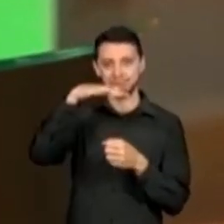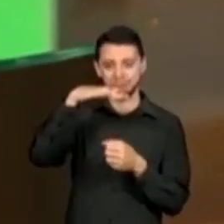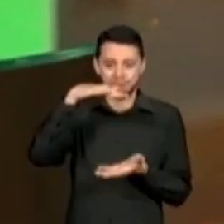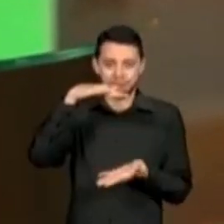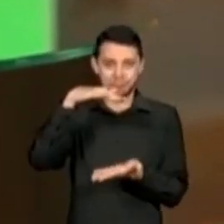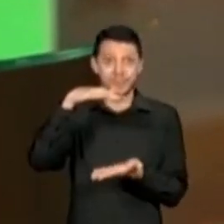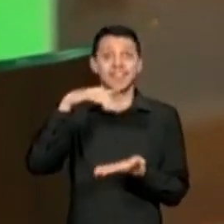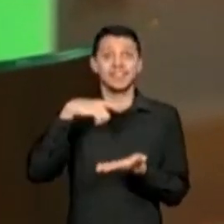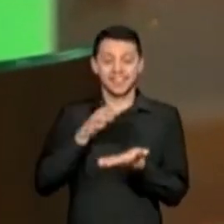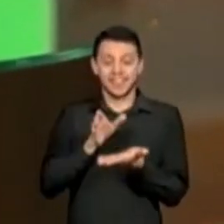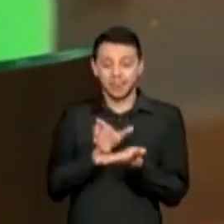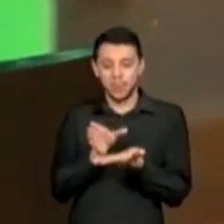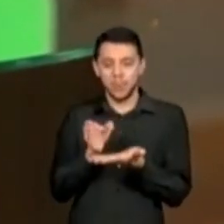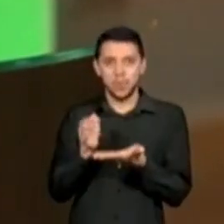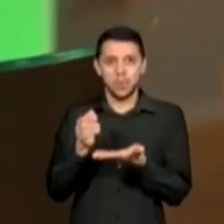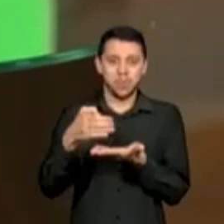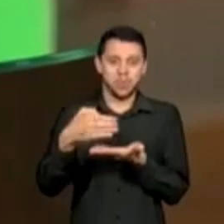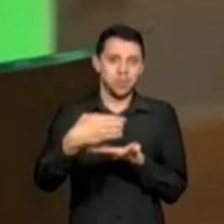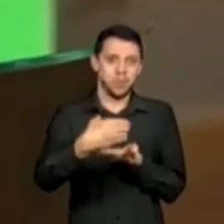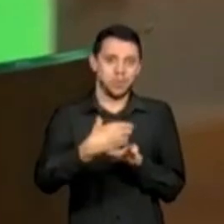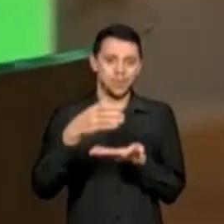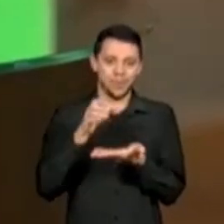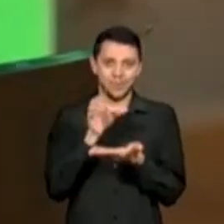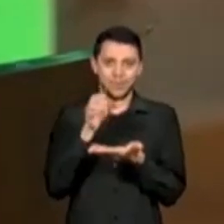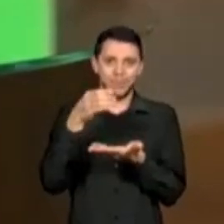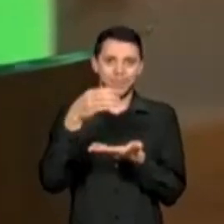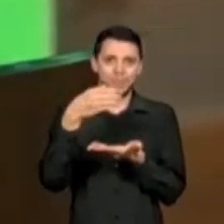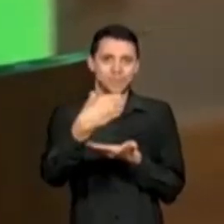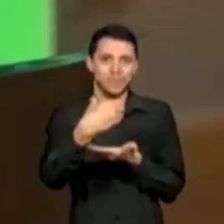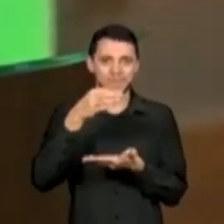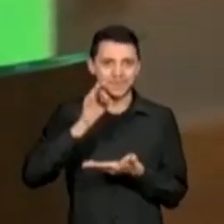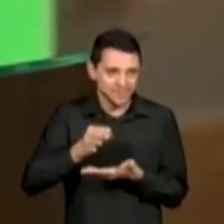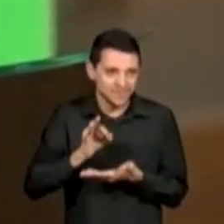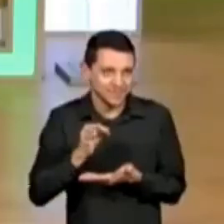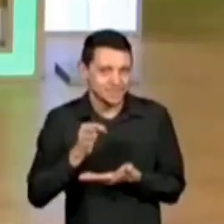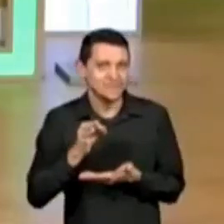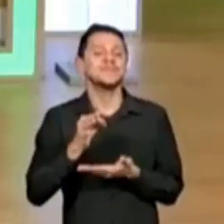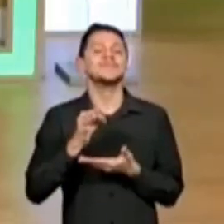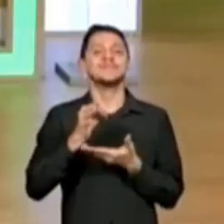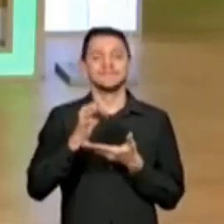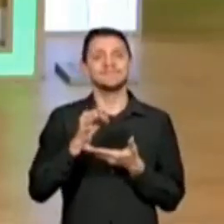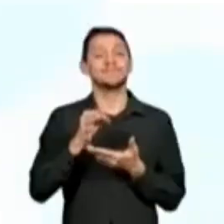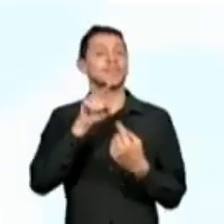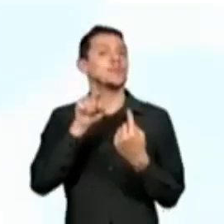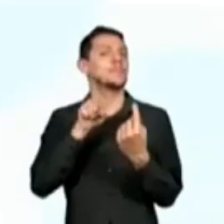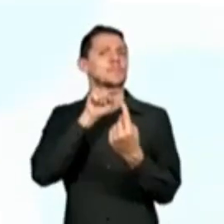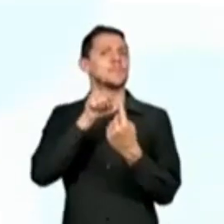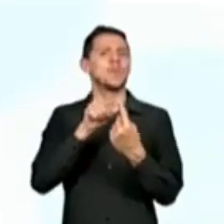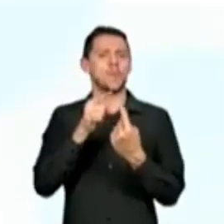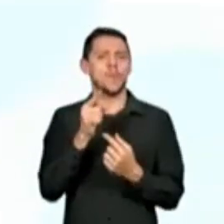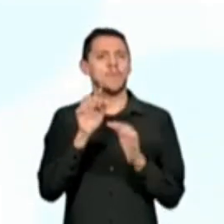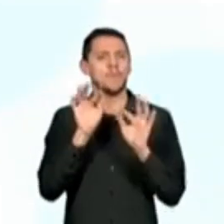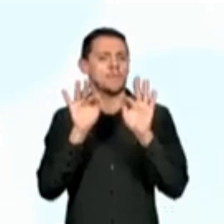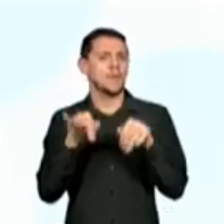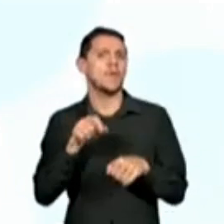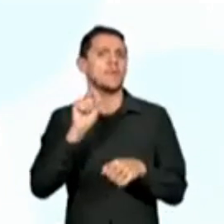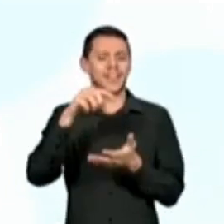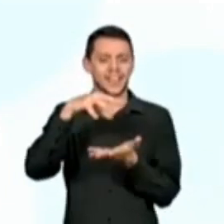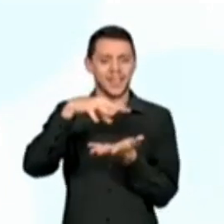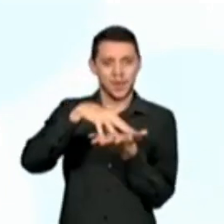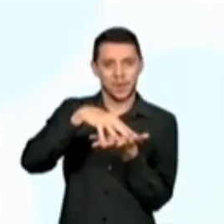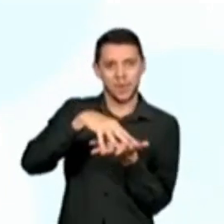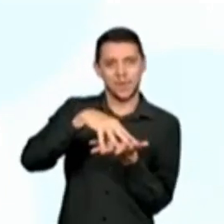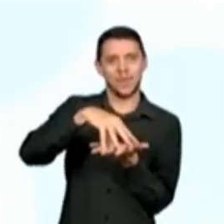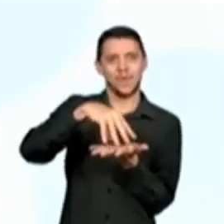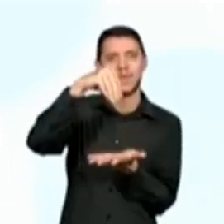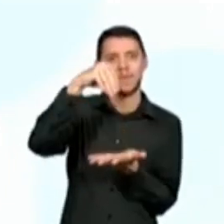a lateral é toda arredondada, certo? Certo. E para finalizar, o cone, Que possui 2 bases